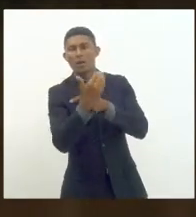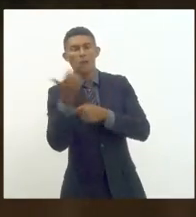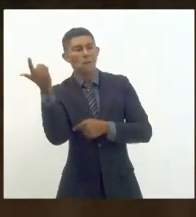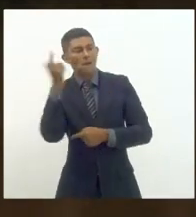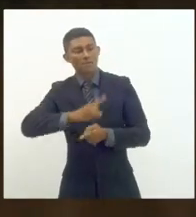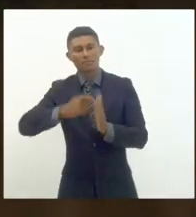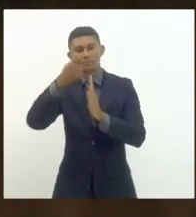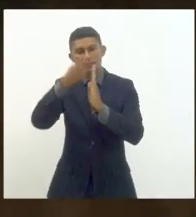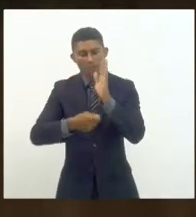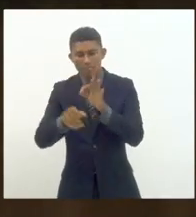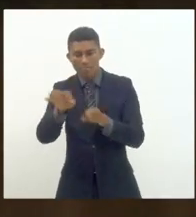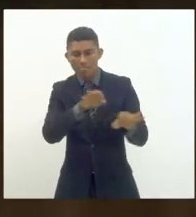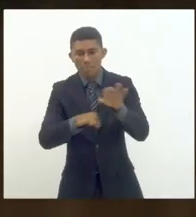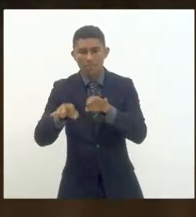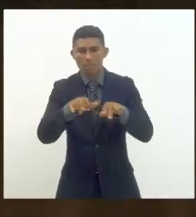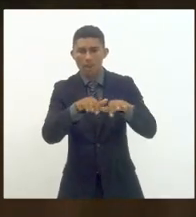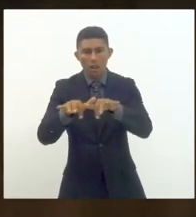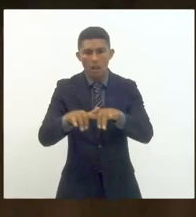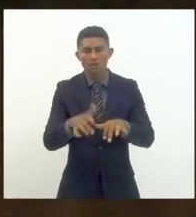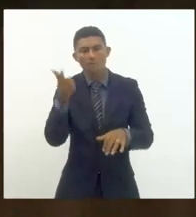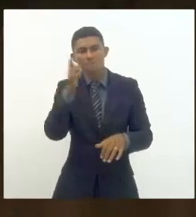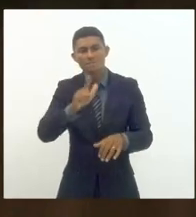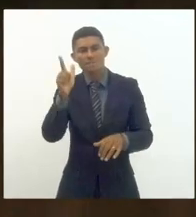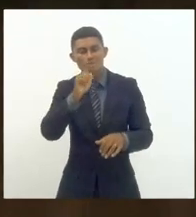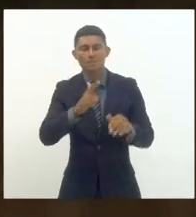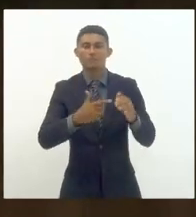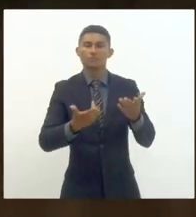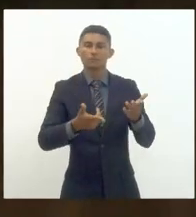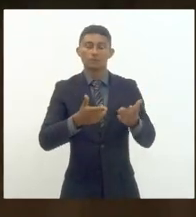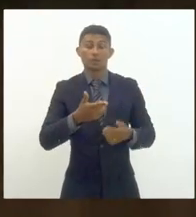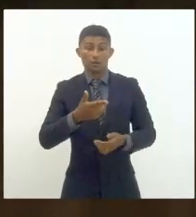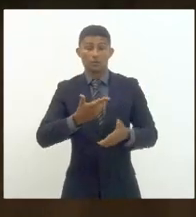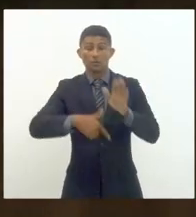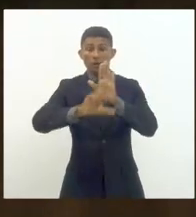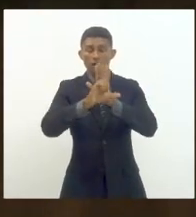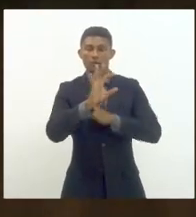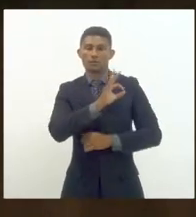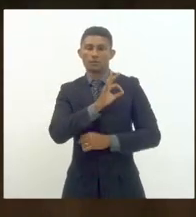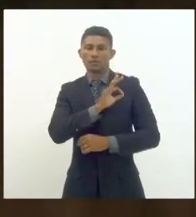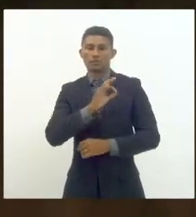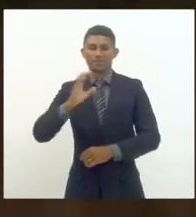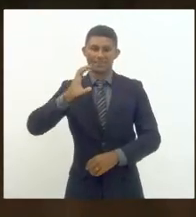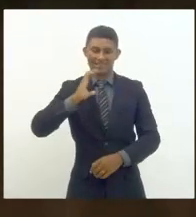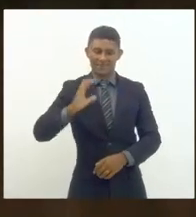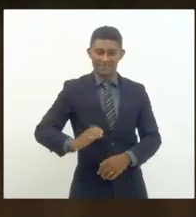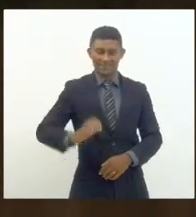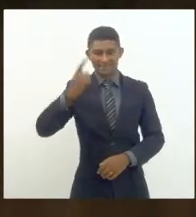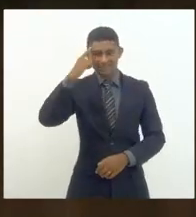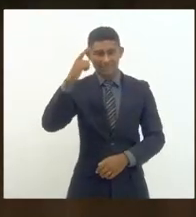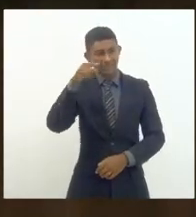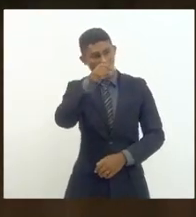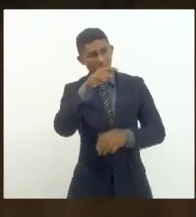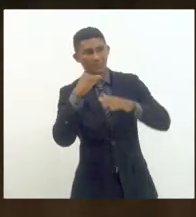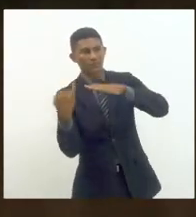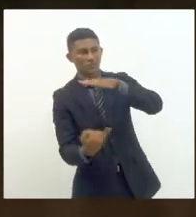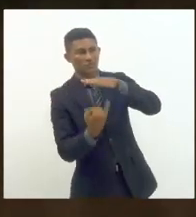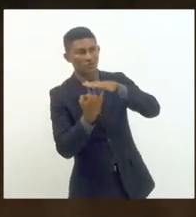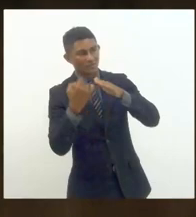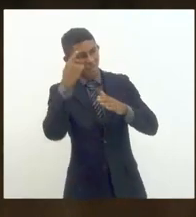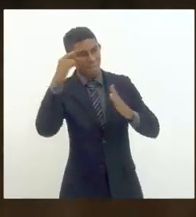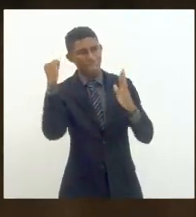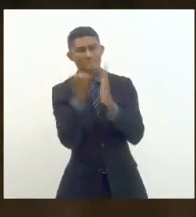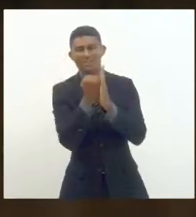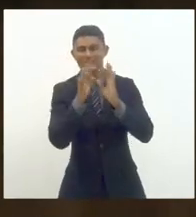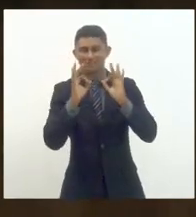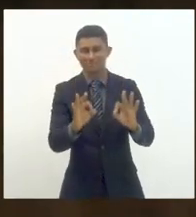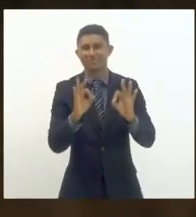texto que fizemos a Lei Orgânica da Polícia Civil, um marco da instituição, da sua instituição, que